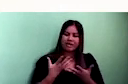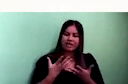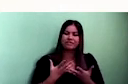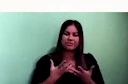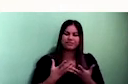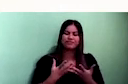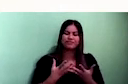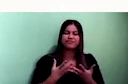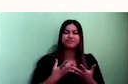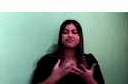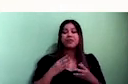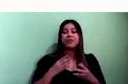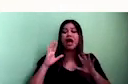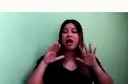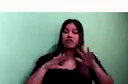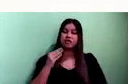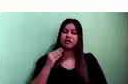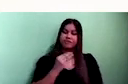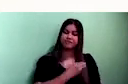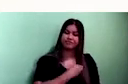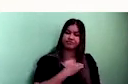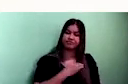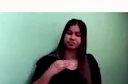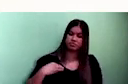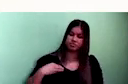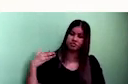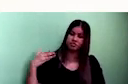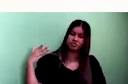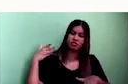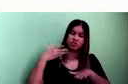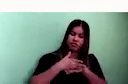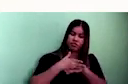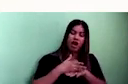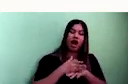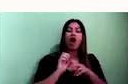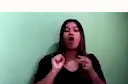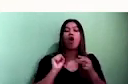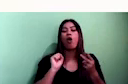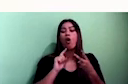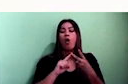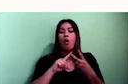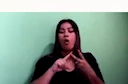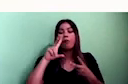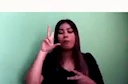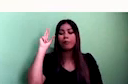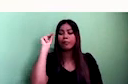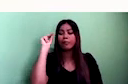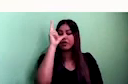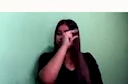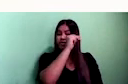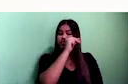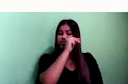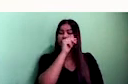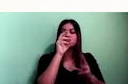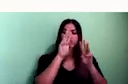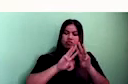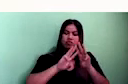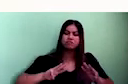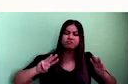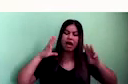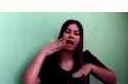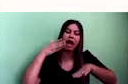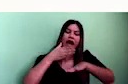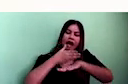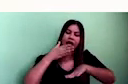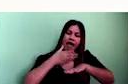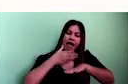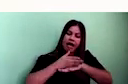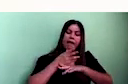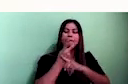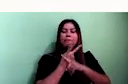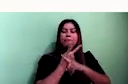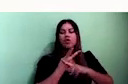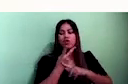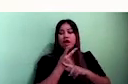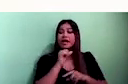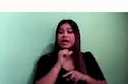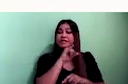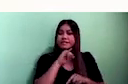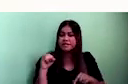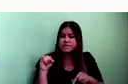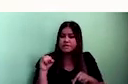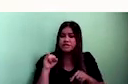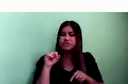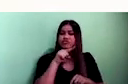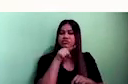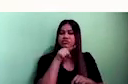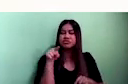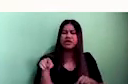né? A prefeitura, o site da prefeitura também, aí mostra o caminho para vocês. Quem tiver dúvida, pode me procurar mandar um e-mail